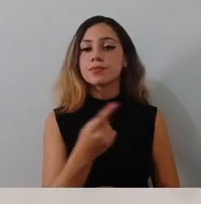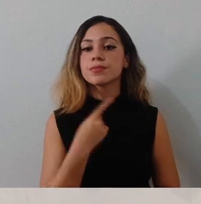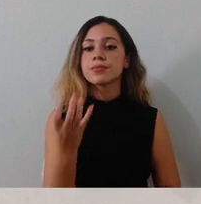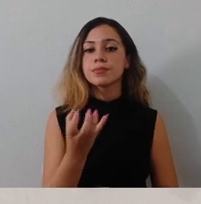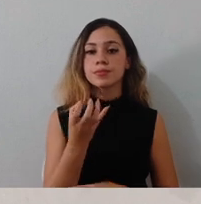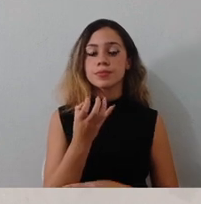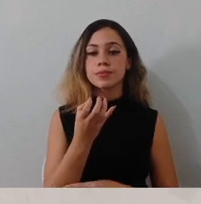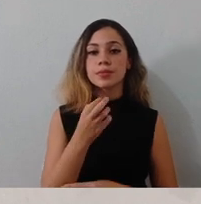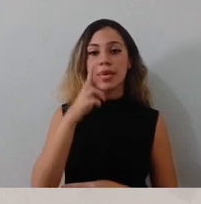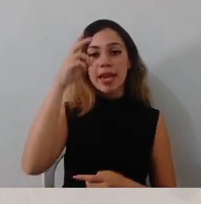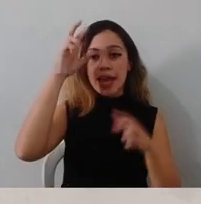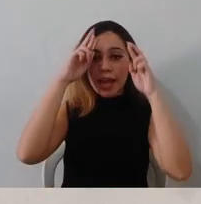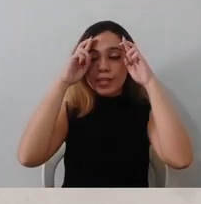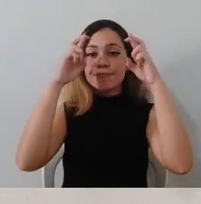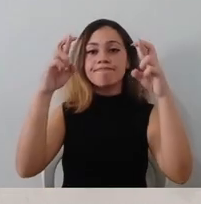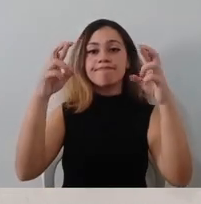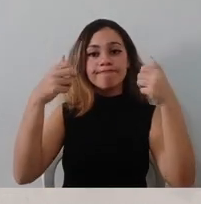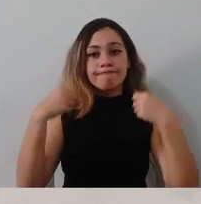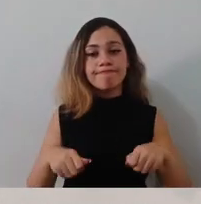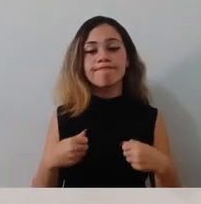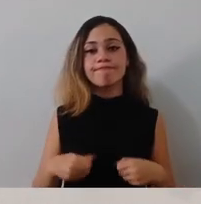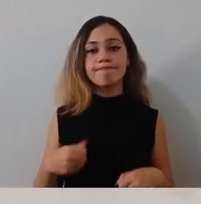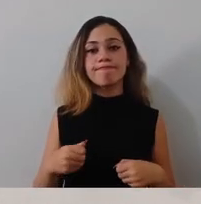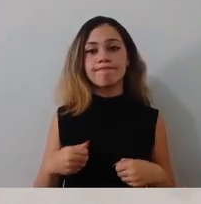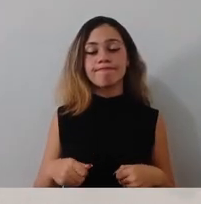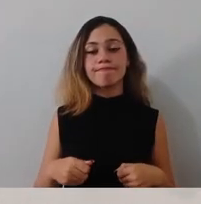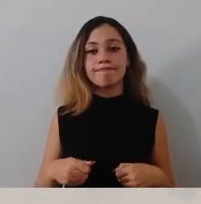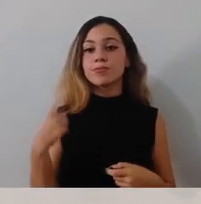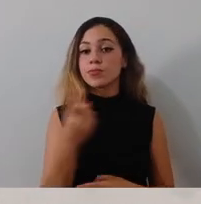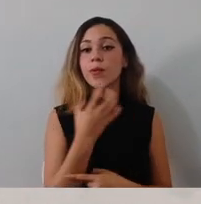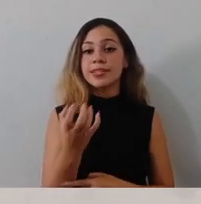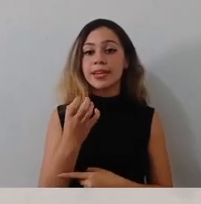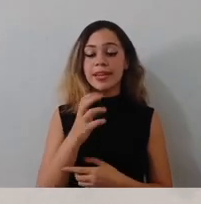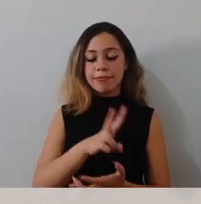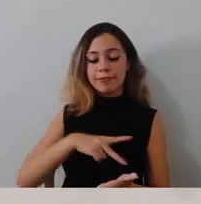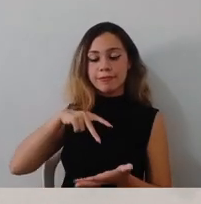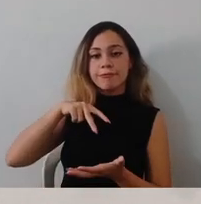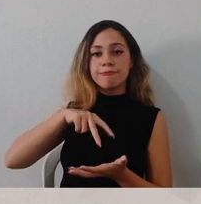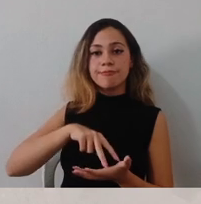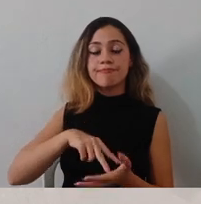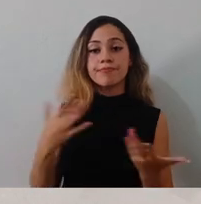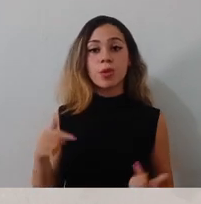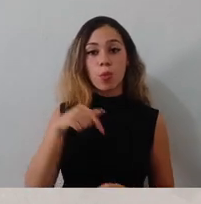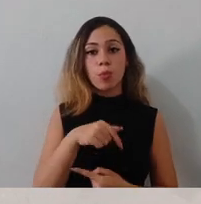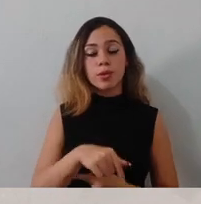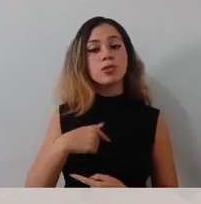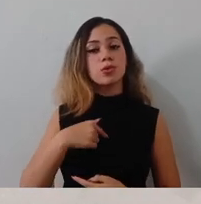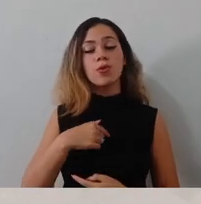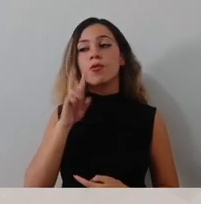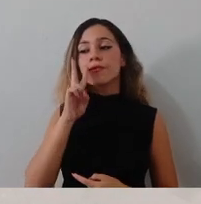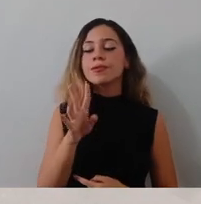Nós queremos dignidade humana, nós queremos conviver, nós queremos ser aceitos. E isso eu recebi aqui de